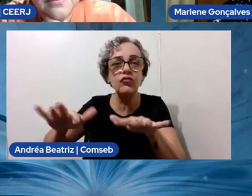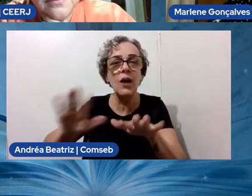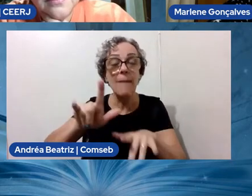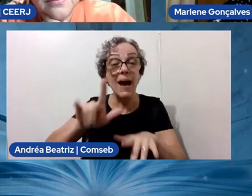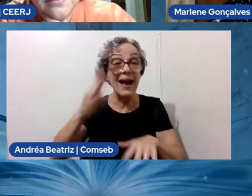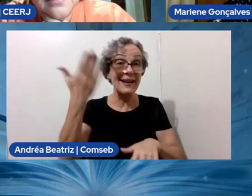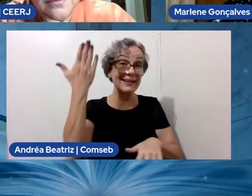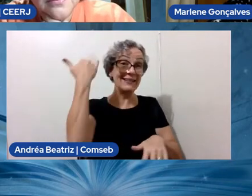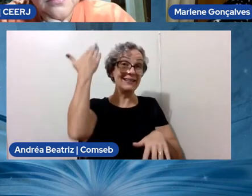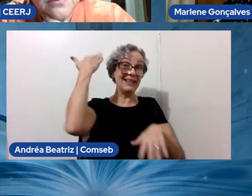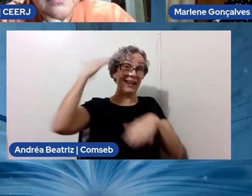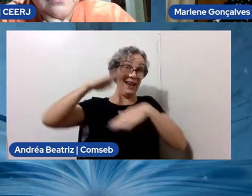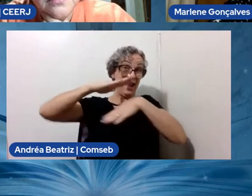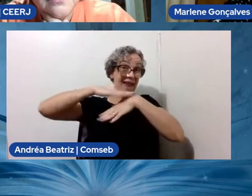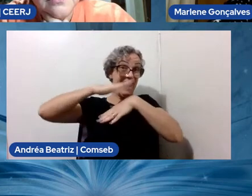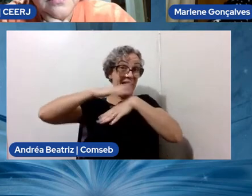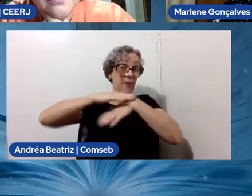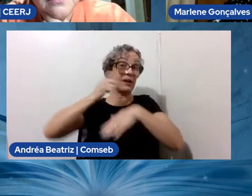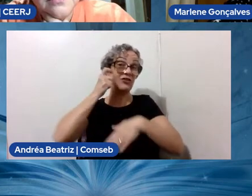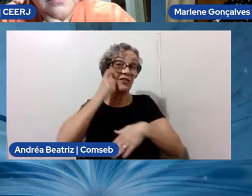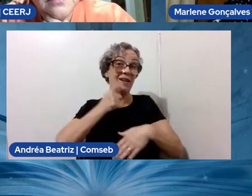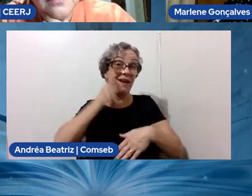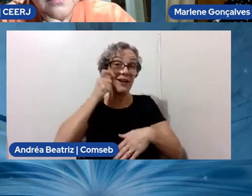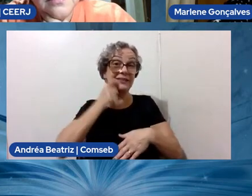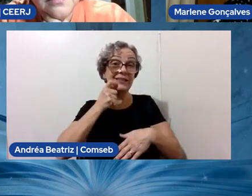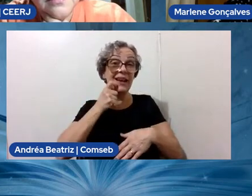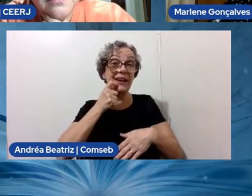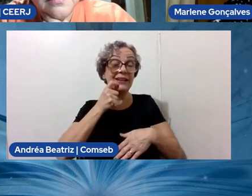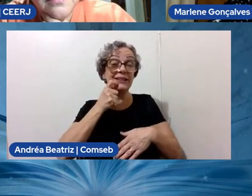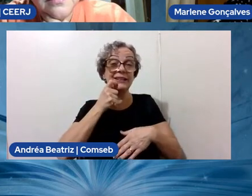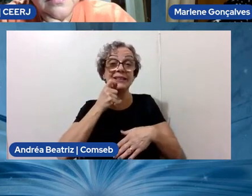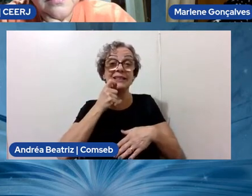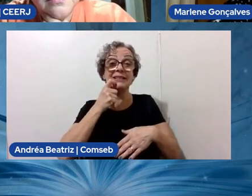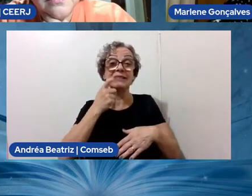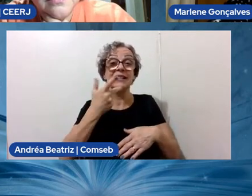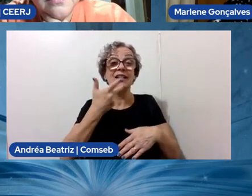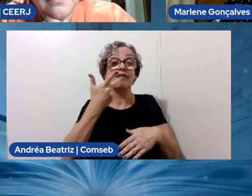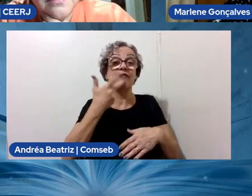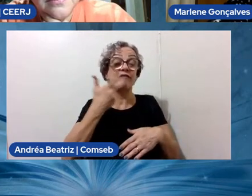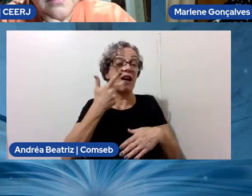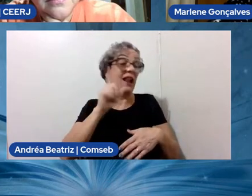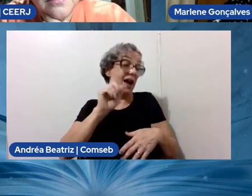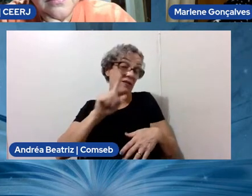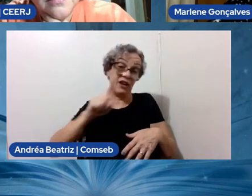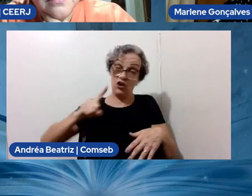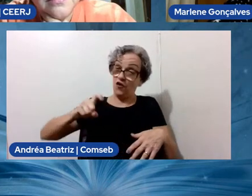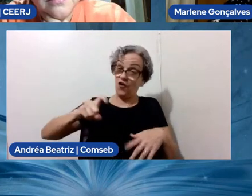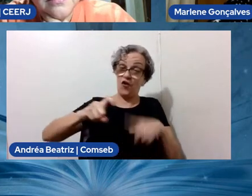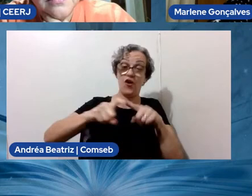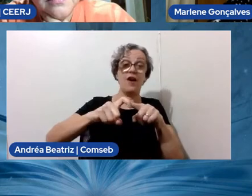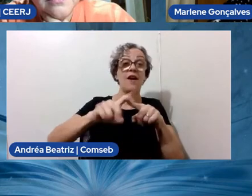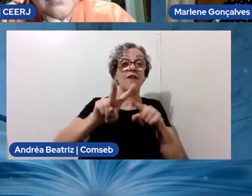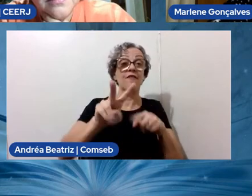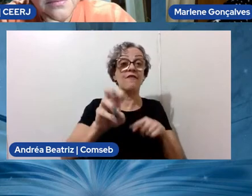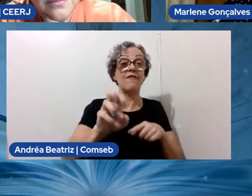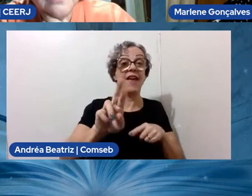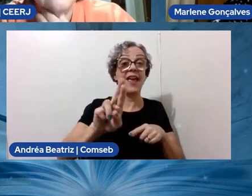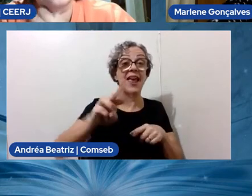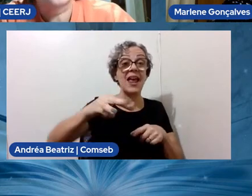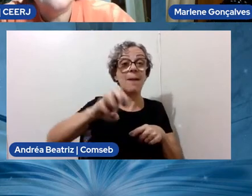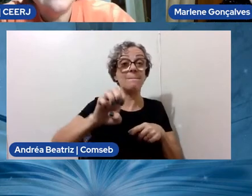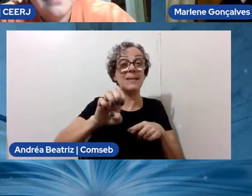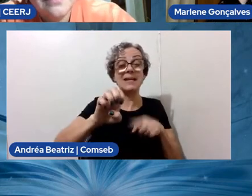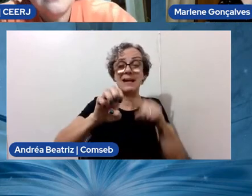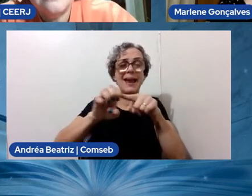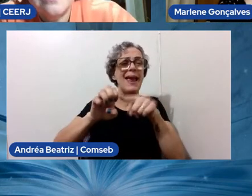naquela época, não haveria muita diferença em dizer são vermes, no sentido que eram seres muito